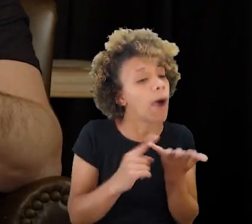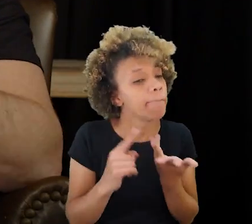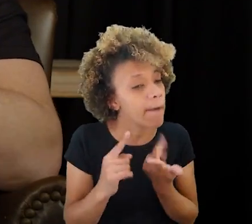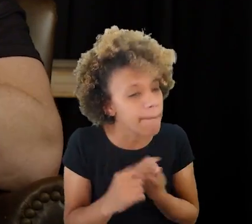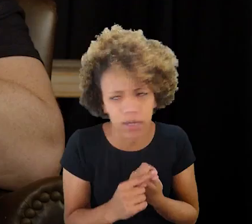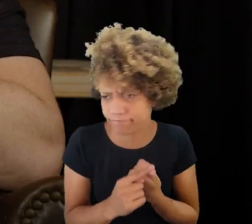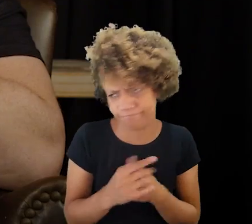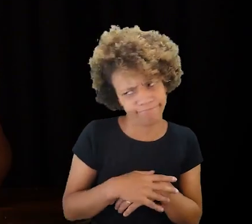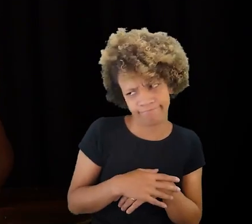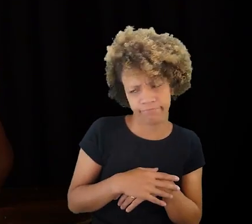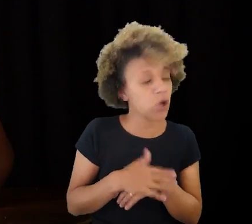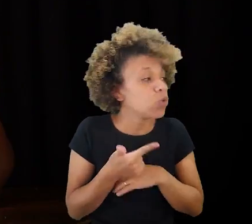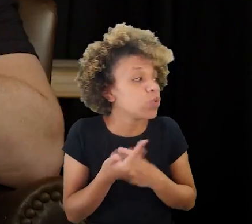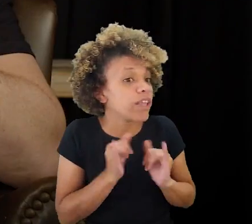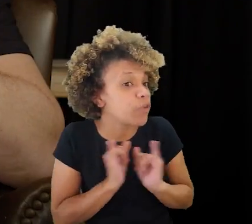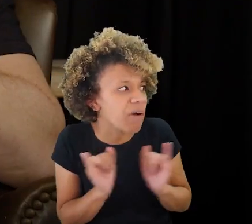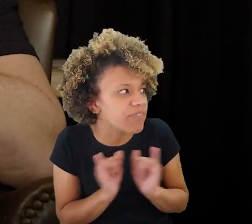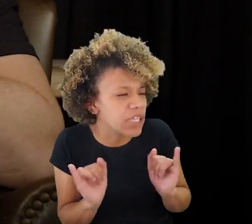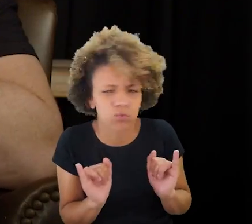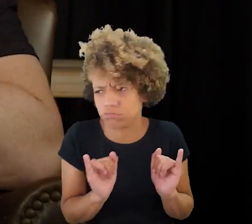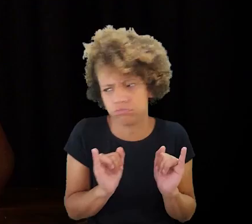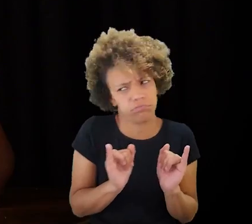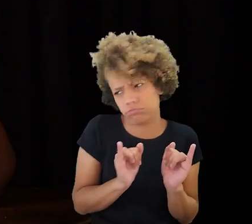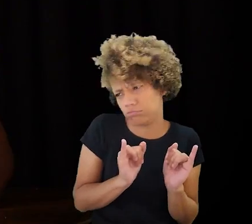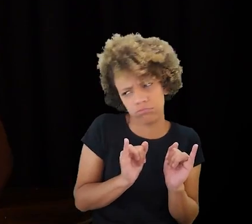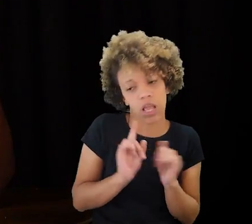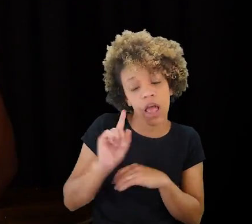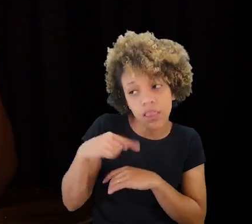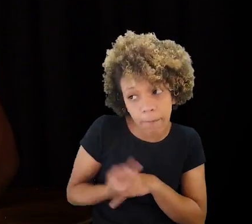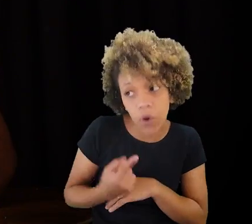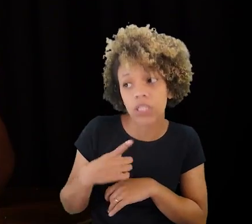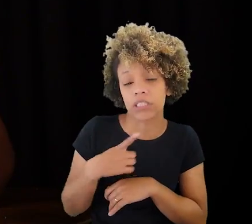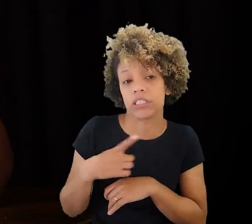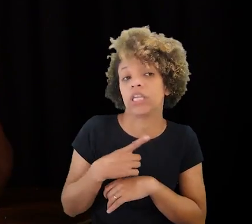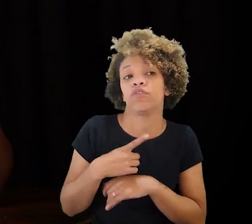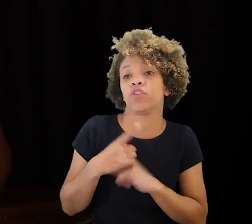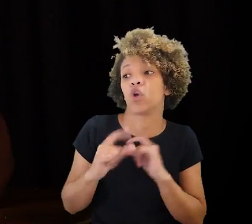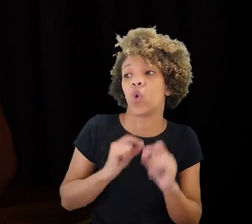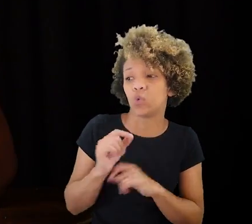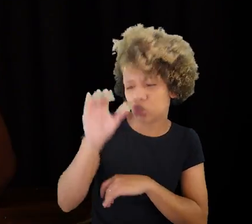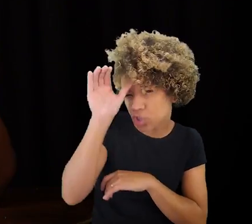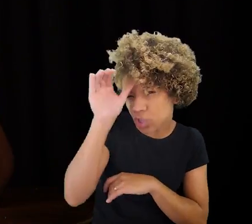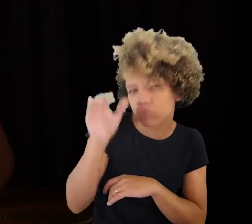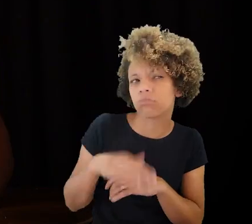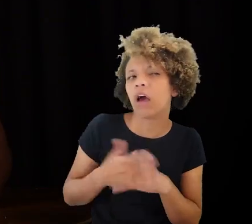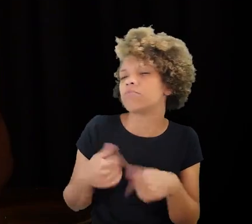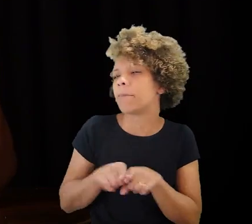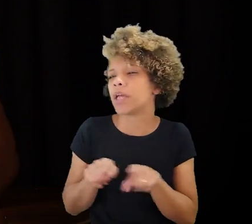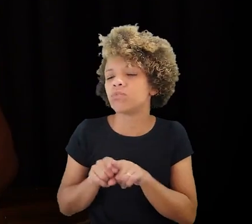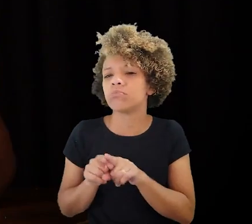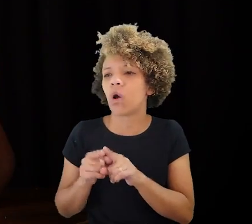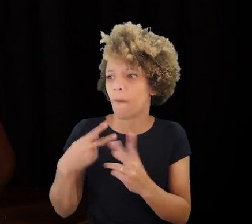blá blá blá não teve um comunicado não não depois você né meu teve lá um mano lá vai o Miltinho mesmo é um preso